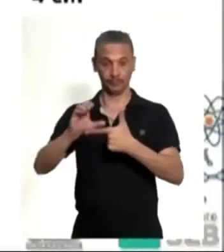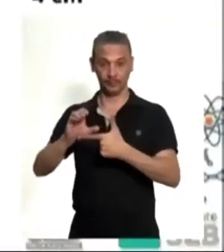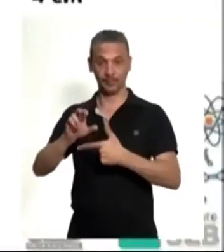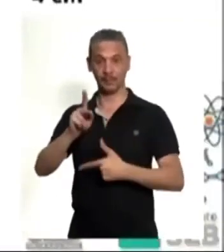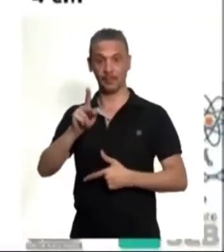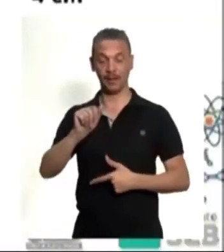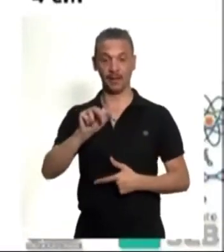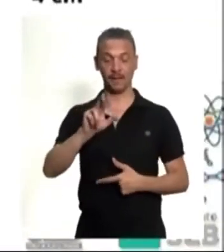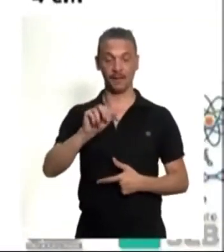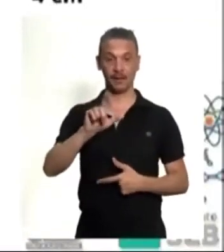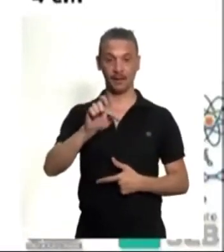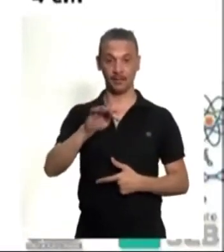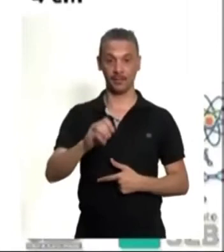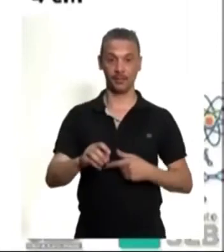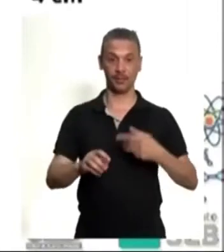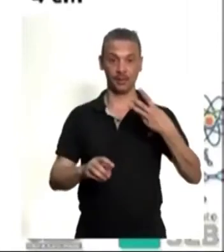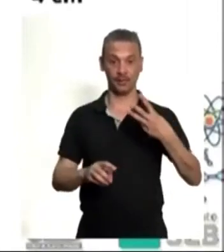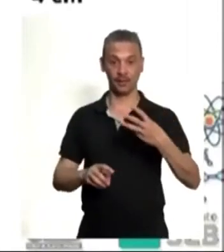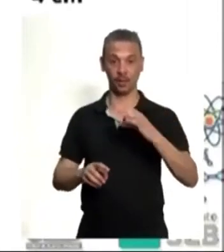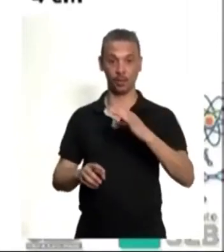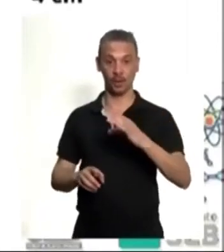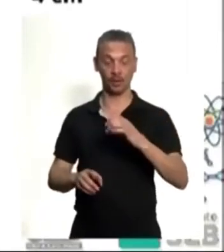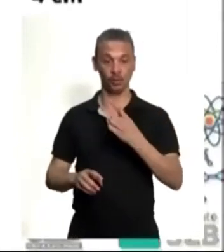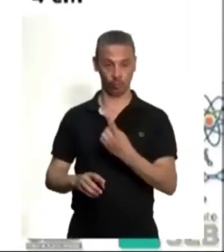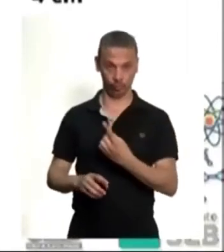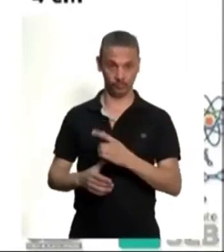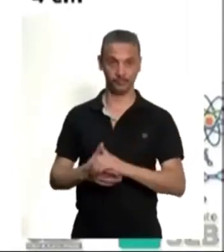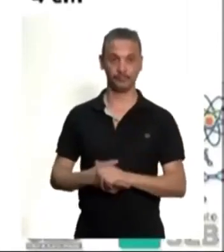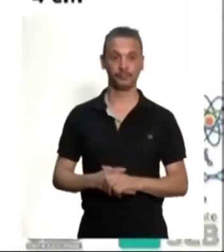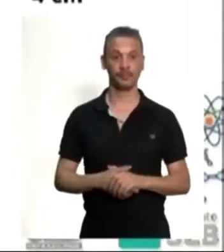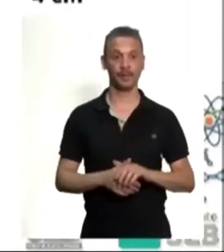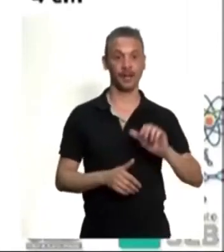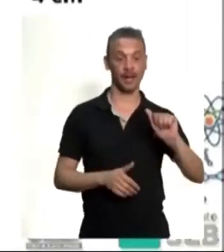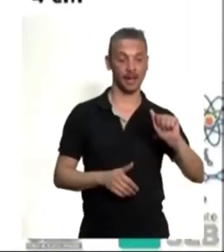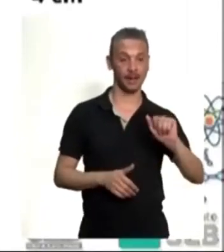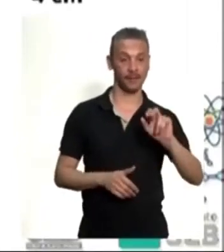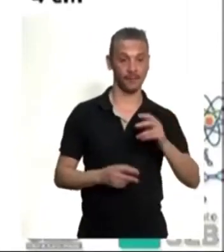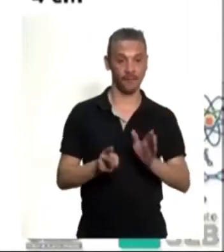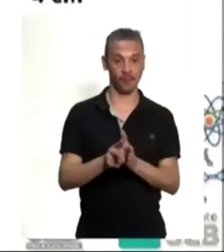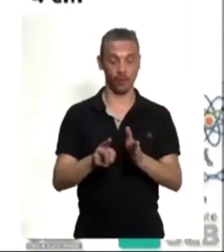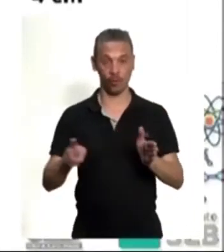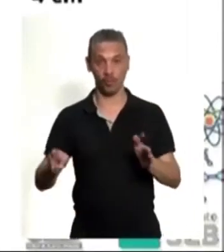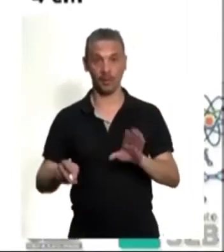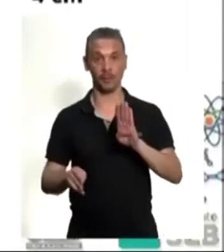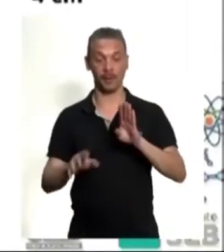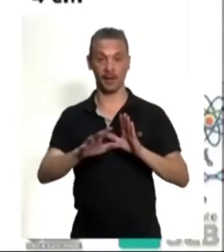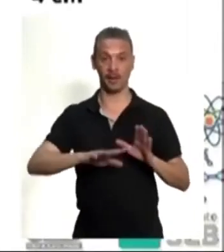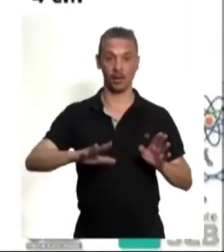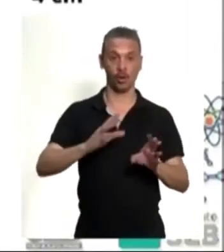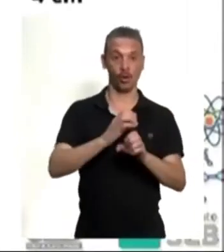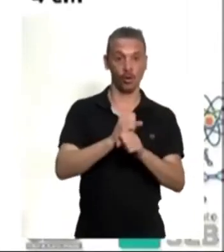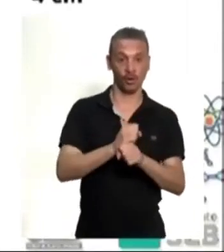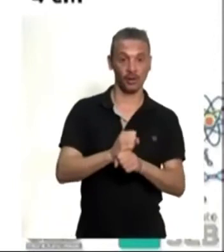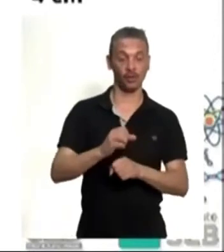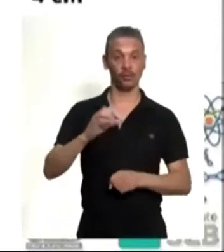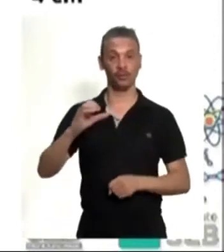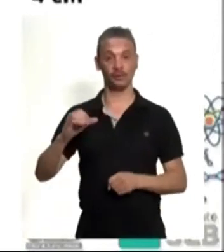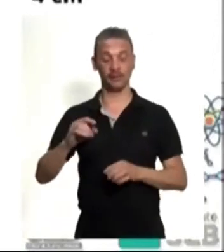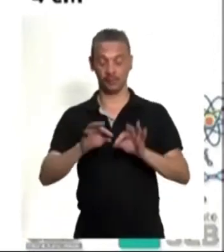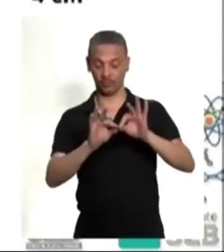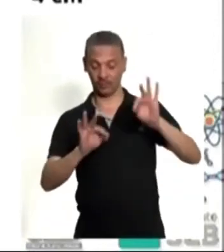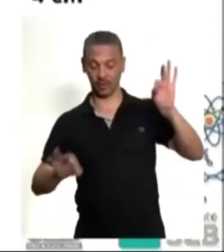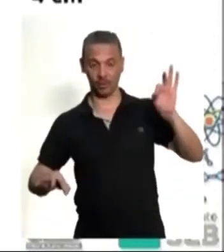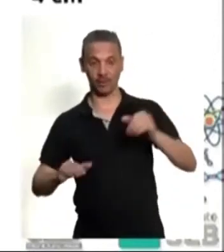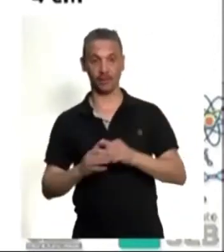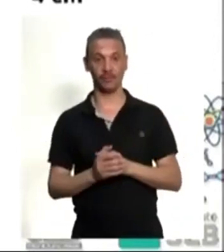altura 3. Determine, letra A, o volume, letra B, a área total, letra C, diagonal. Volume de uma caixa de sapato é